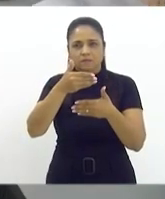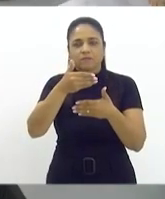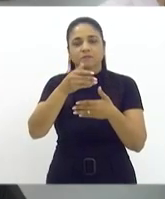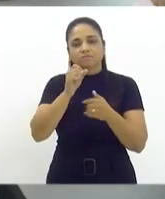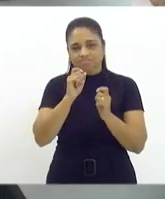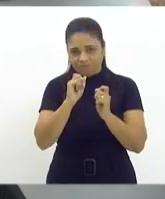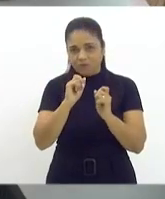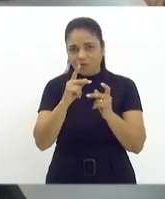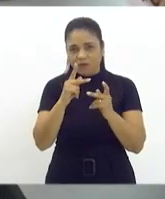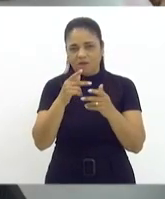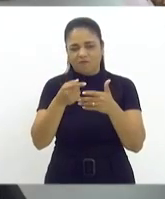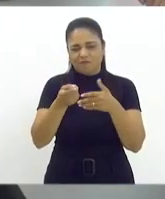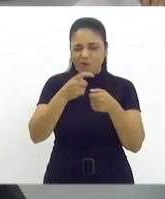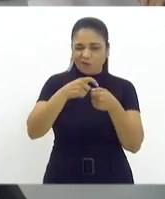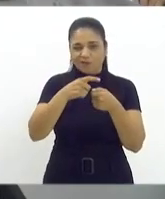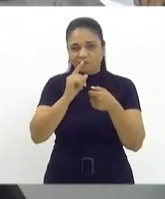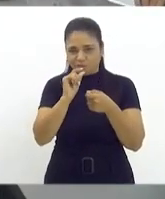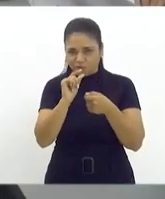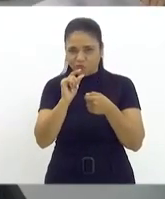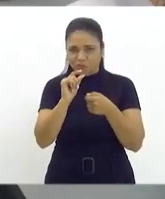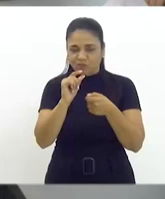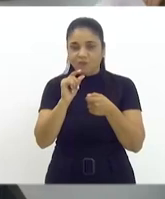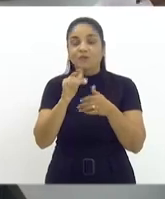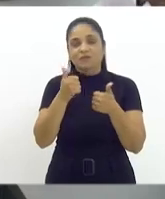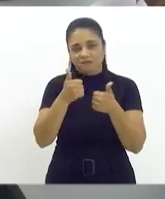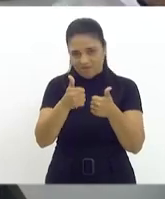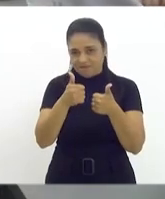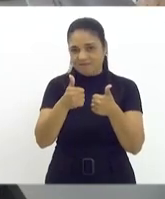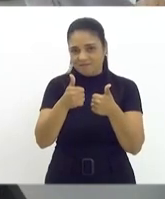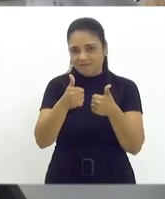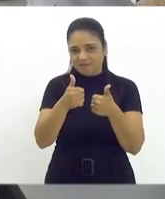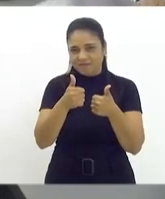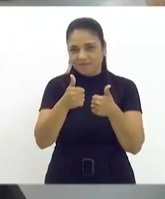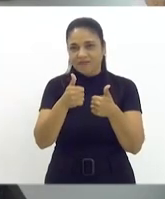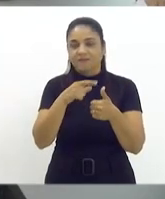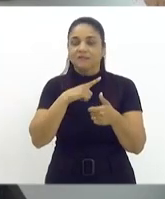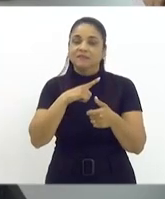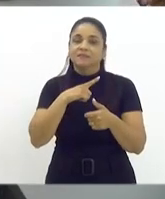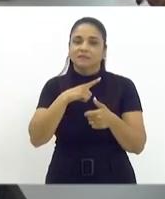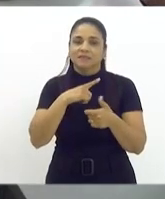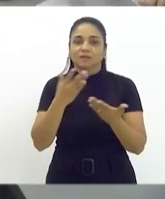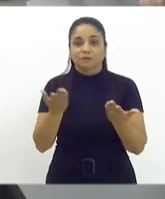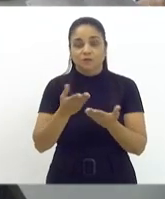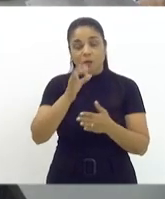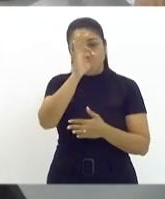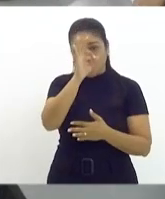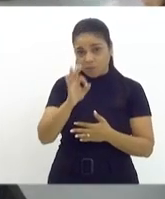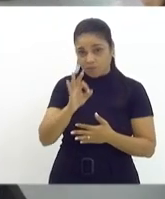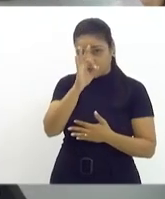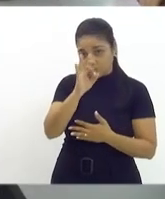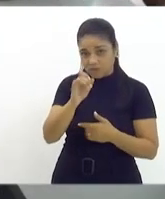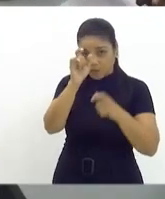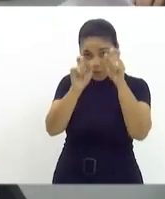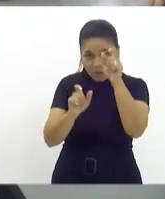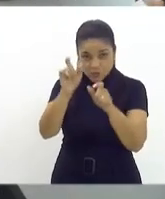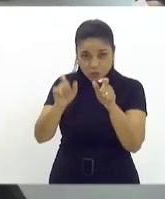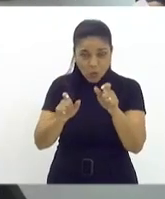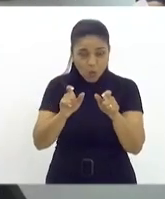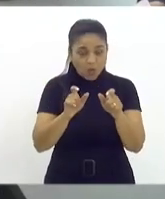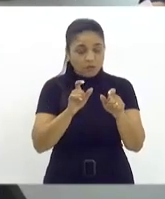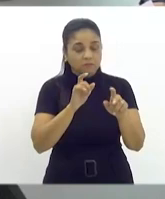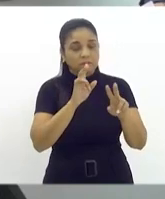isso não volta um pouquinho né E nós temos um grande percentual de pessoas presas